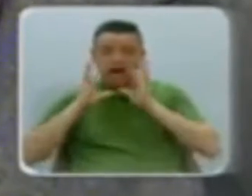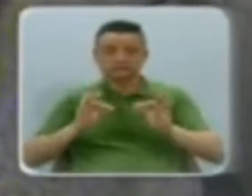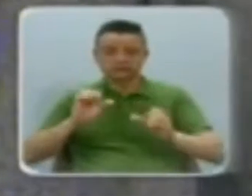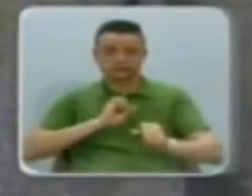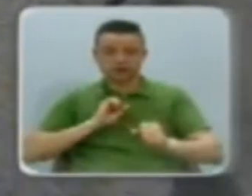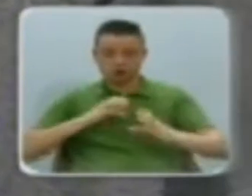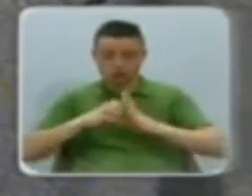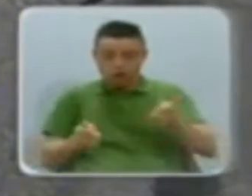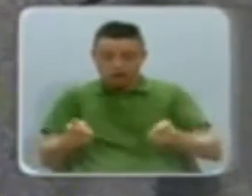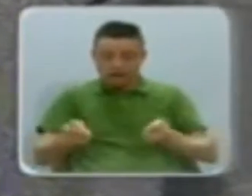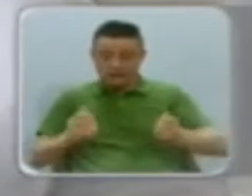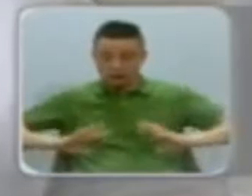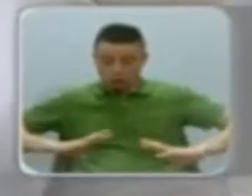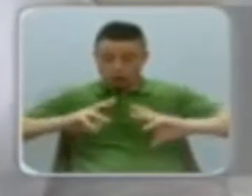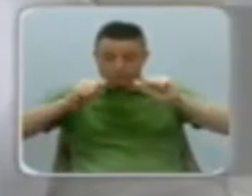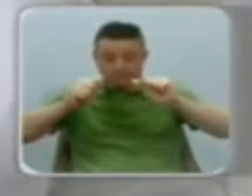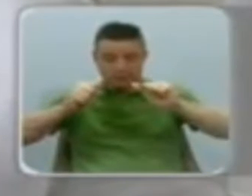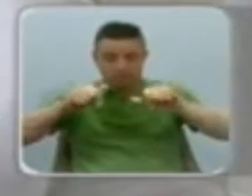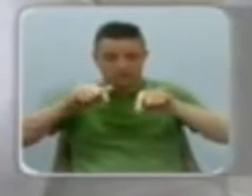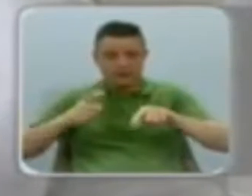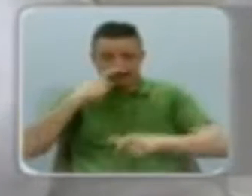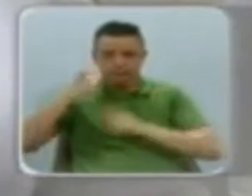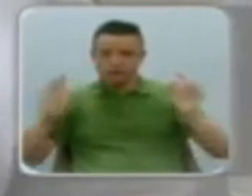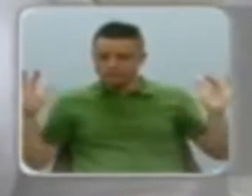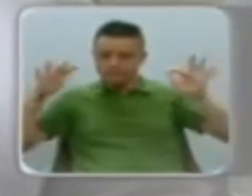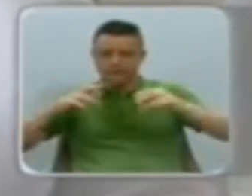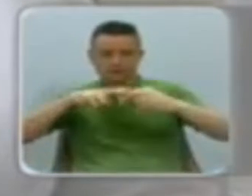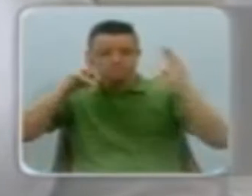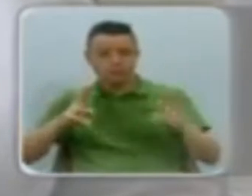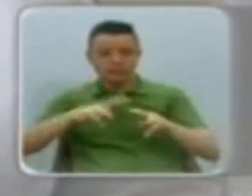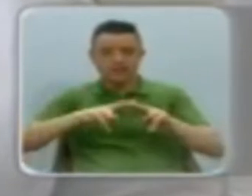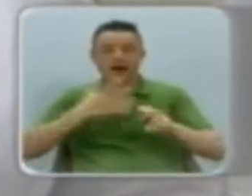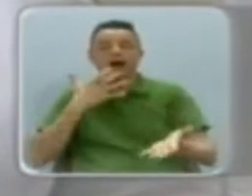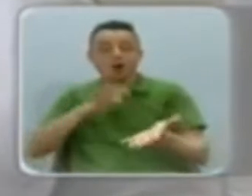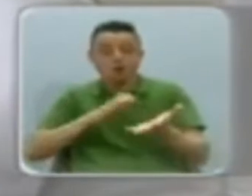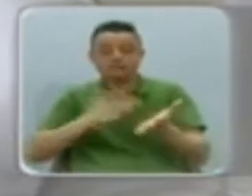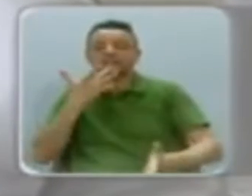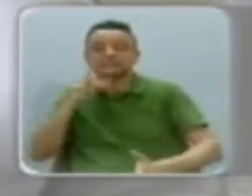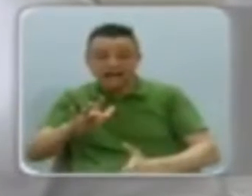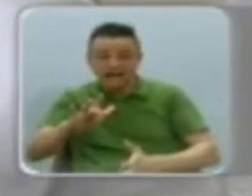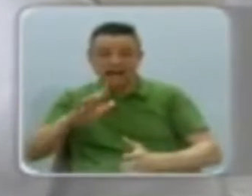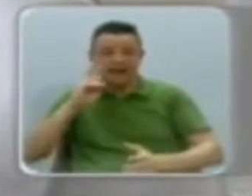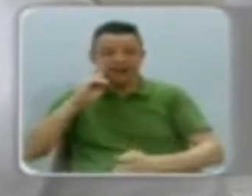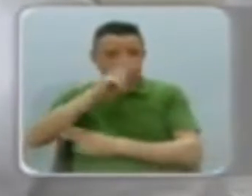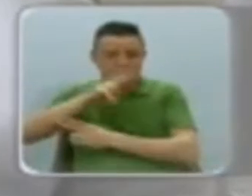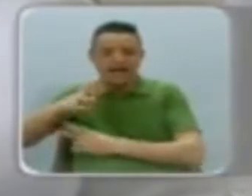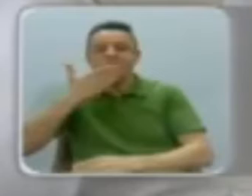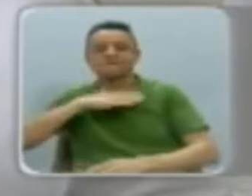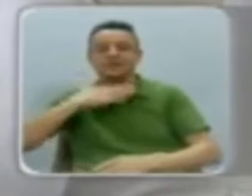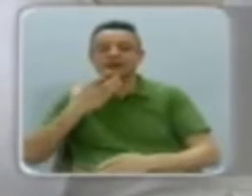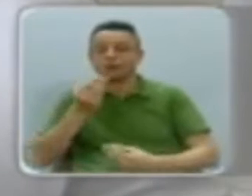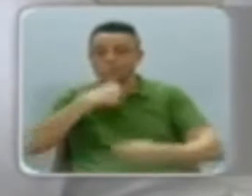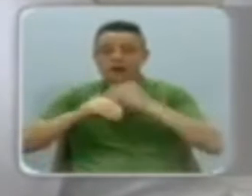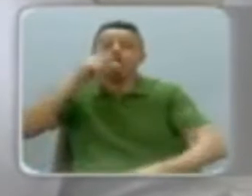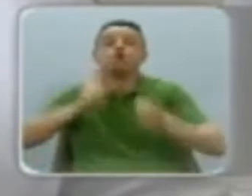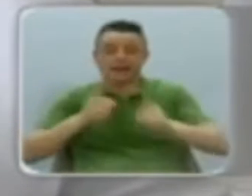nossa estratégia de desenvolvimento. As pessoas vêm a Ponte de Lima, vamos comer arroz de Sarrabulho, não é? Vêm visitar a vila, o que é que vamos comer? Arroz de